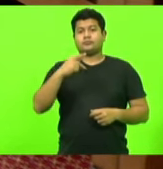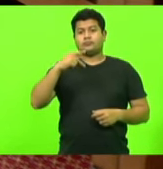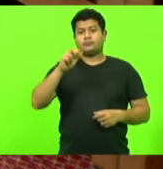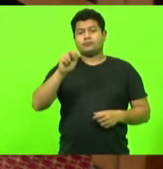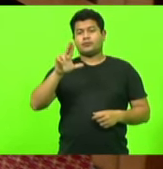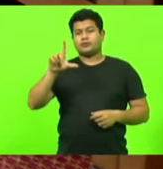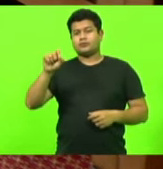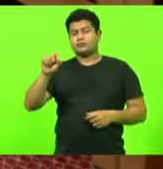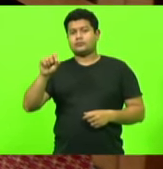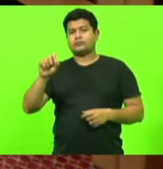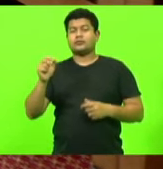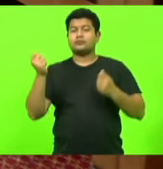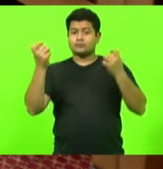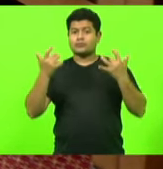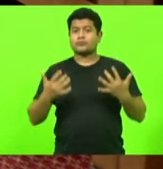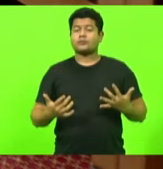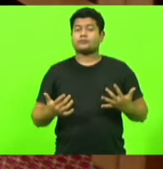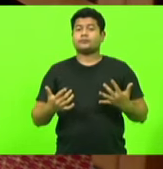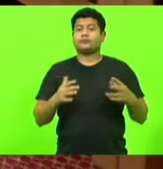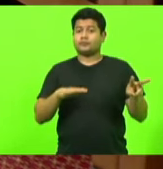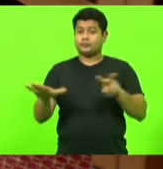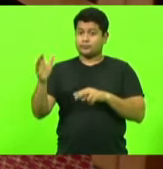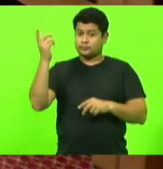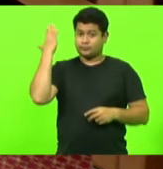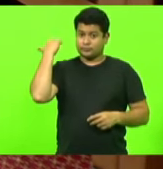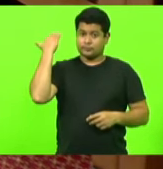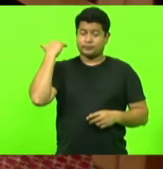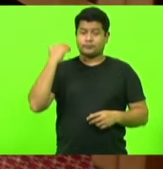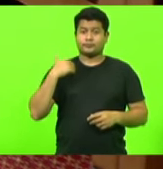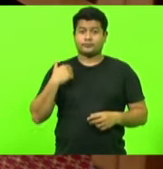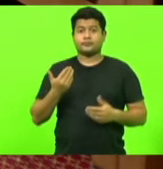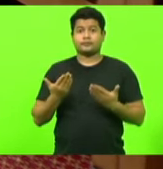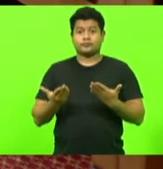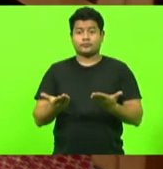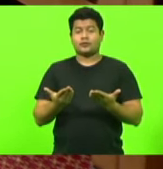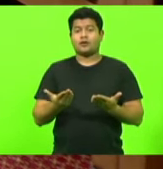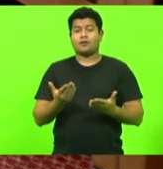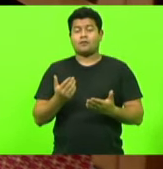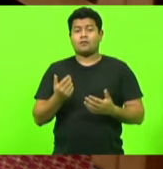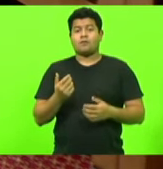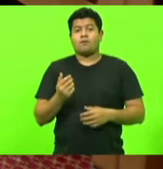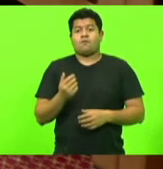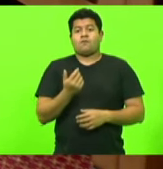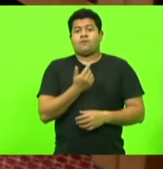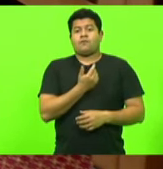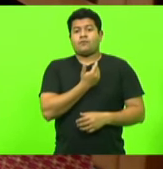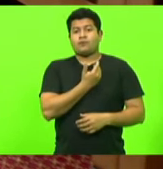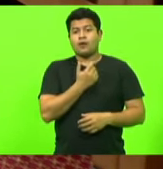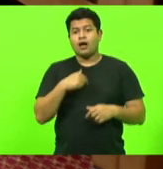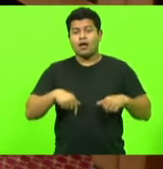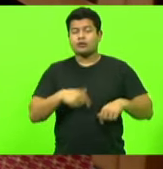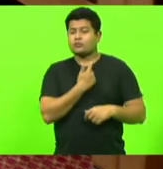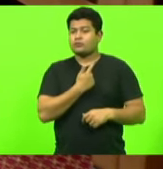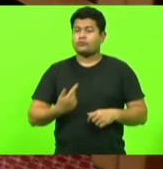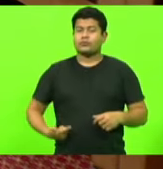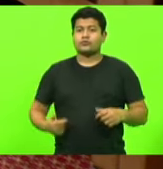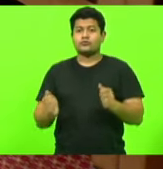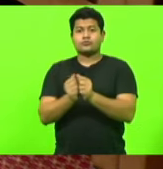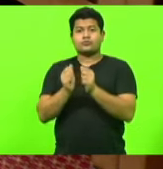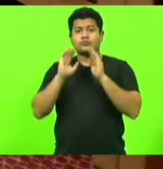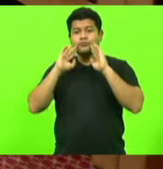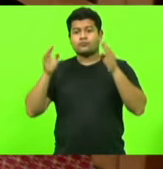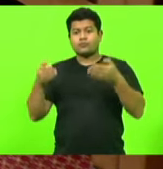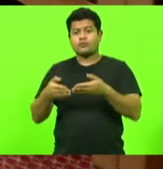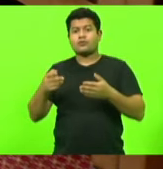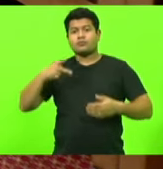importante que o Estado, através do nosso fórum parlamentar, dos nossos deputados federais, dos nossos